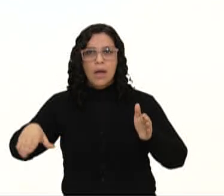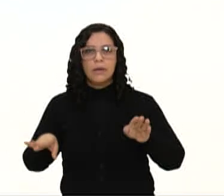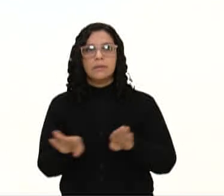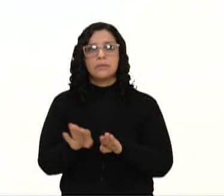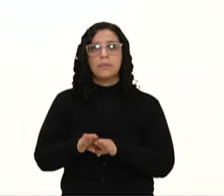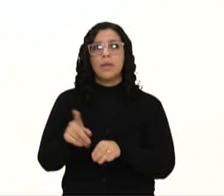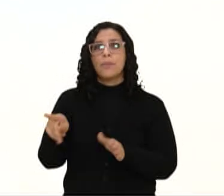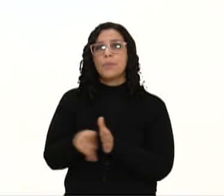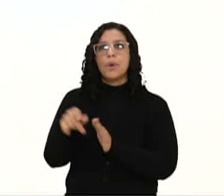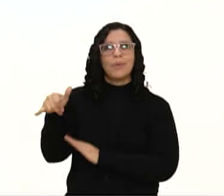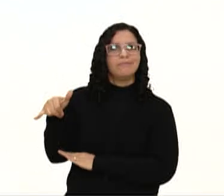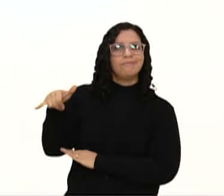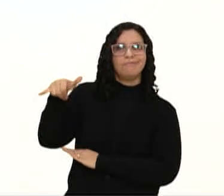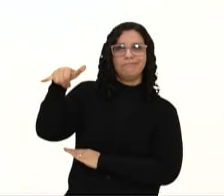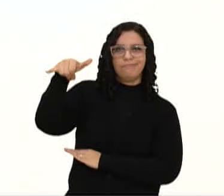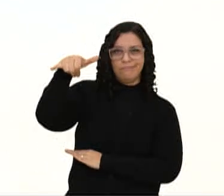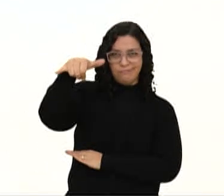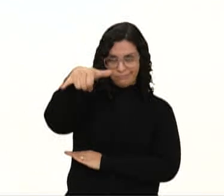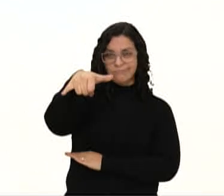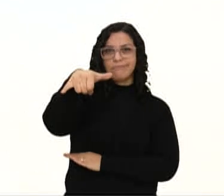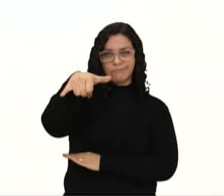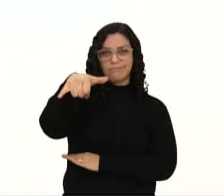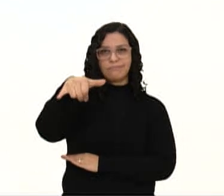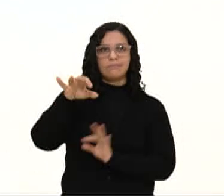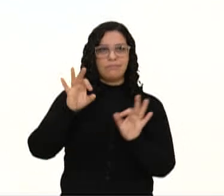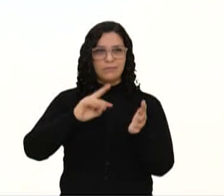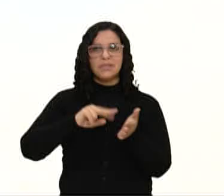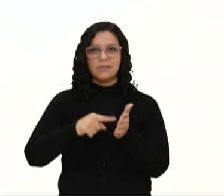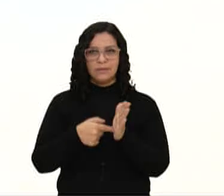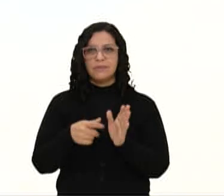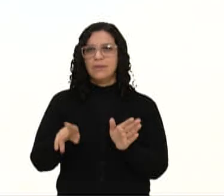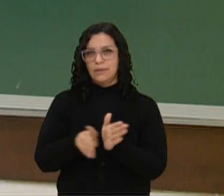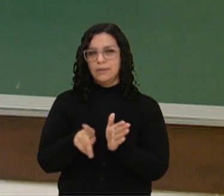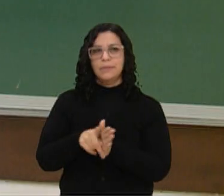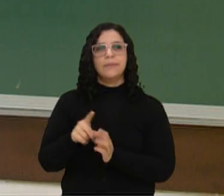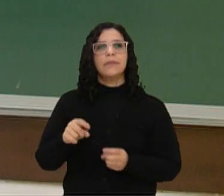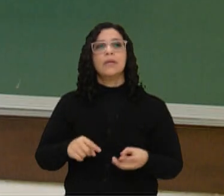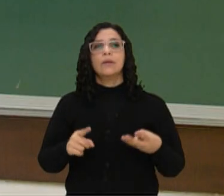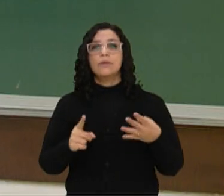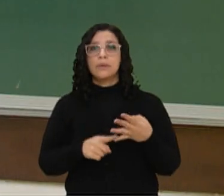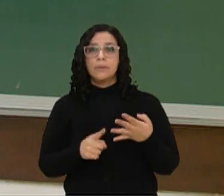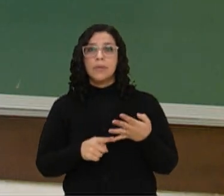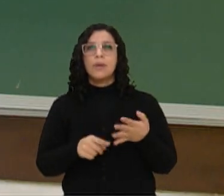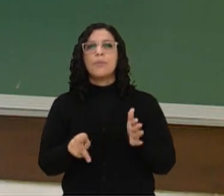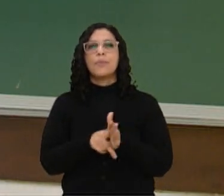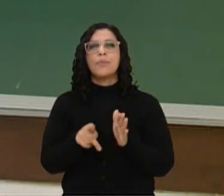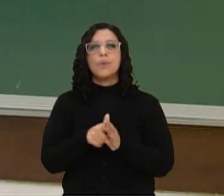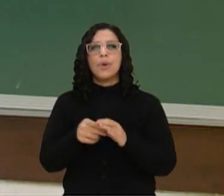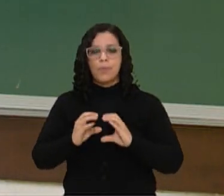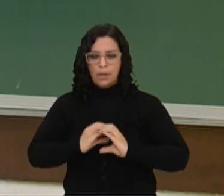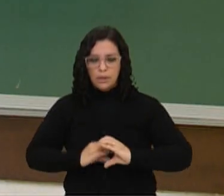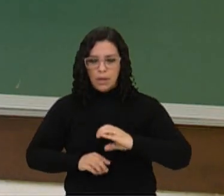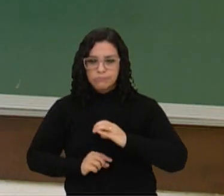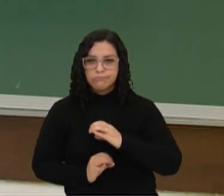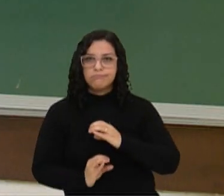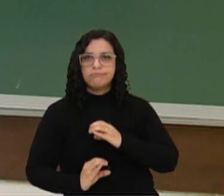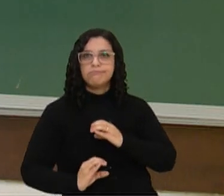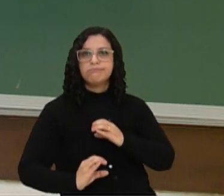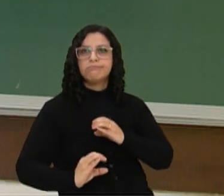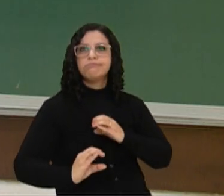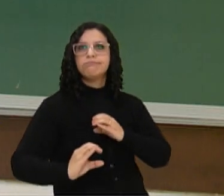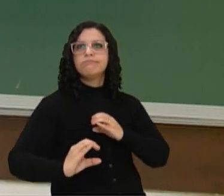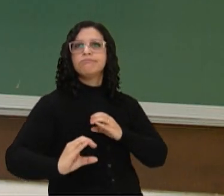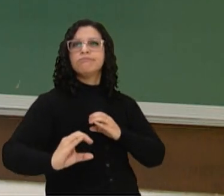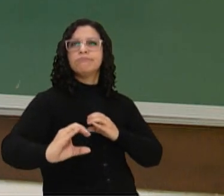e o transporte aéreo. Então, aerovias, né, pelo ar com os aviões, dutoviários que vão usar os dutos ou tubos